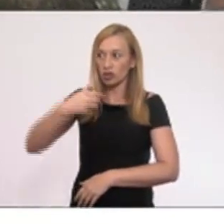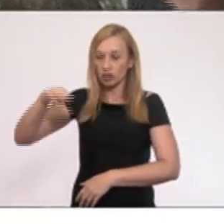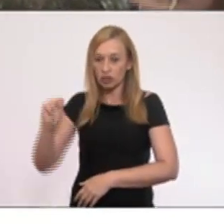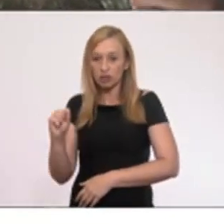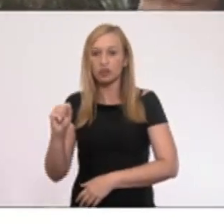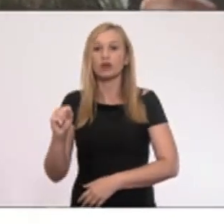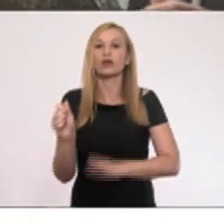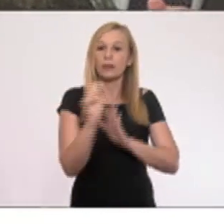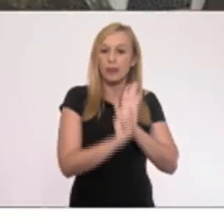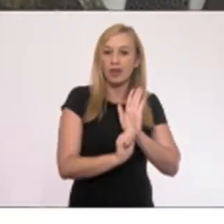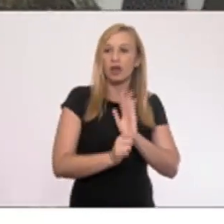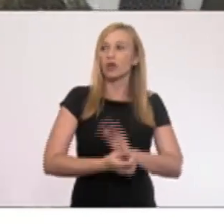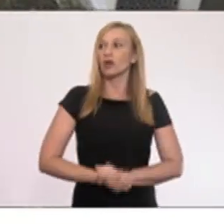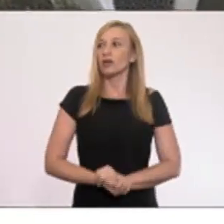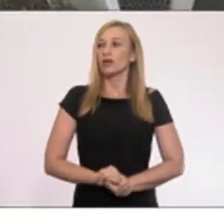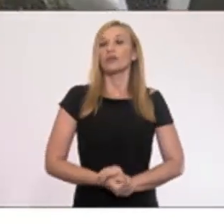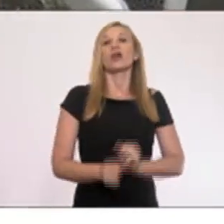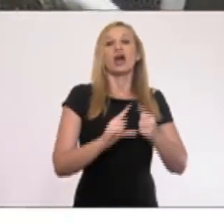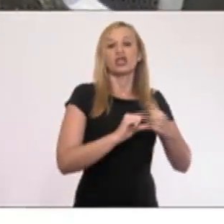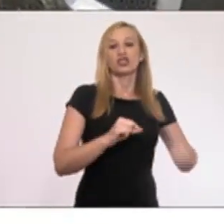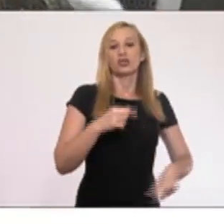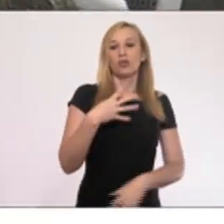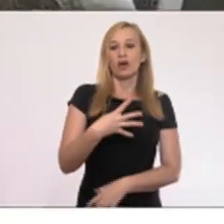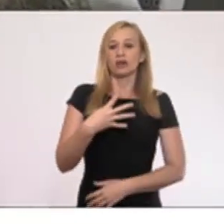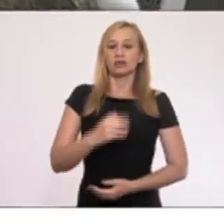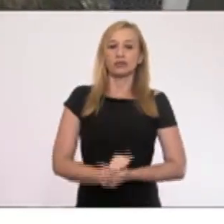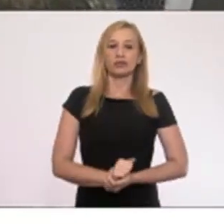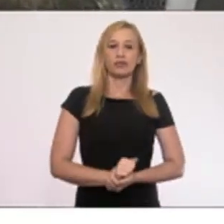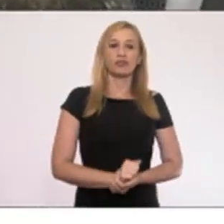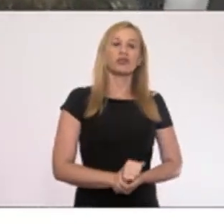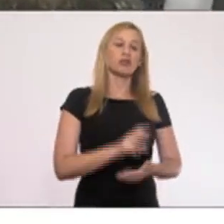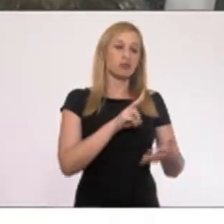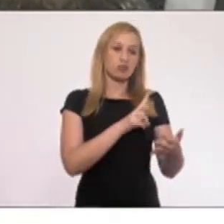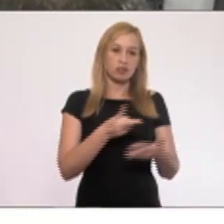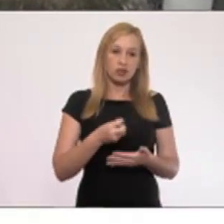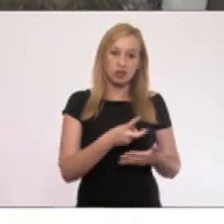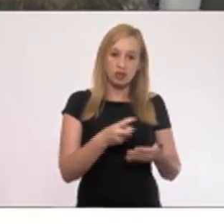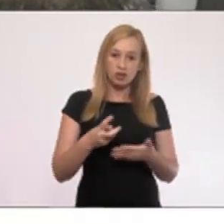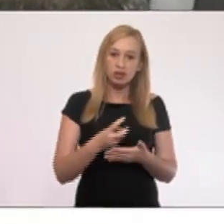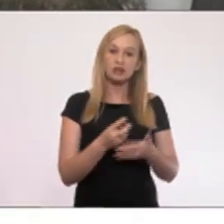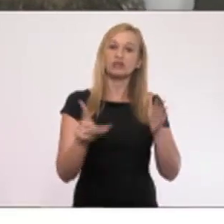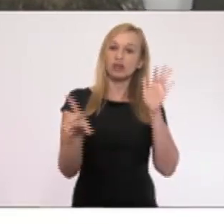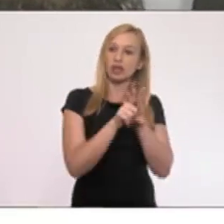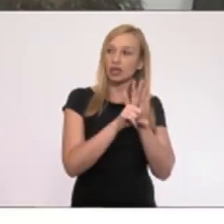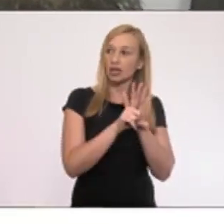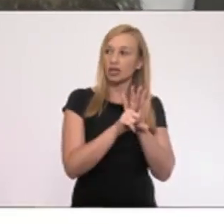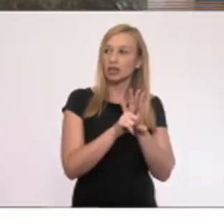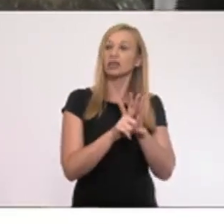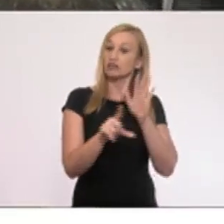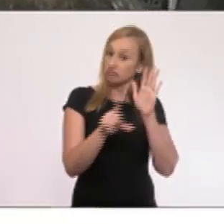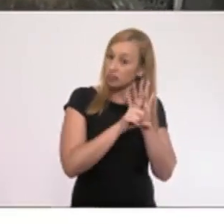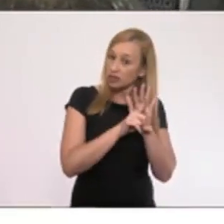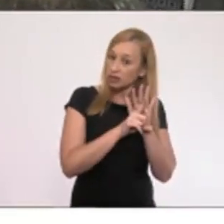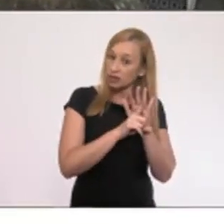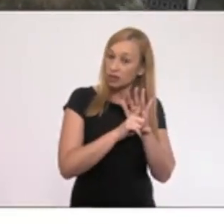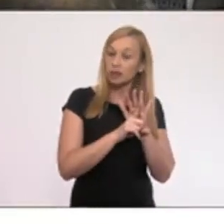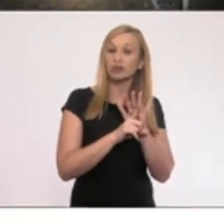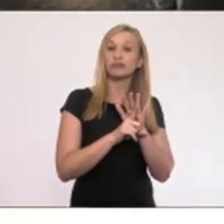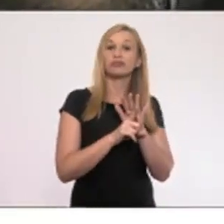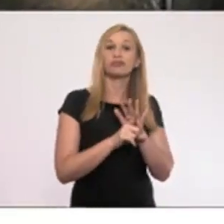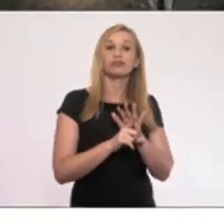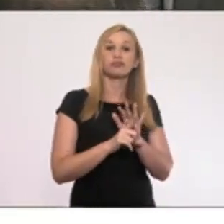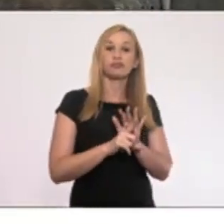com a seguinte redação. Artigo 4º. A inobservância ao disposto dessa lei, nessa lei,